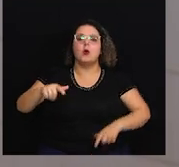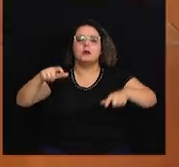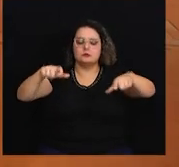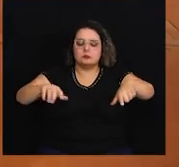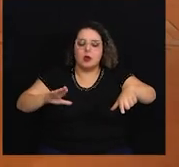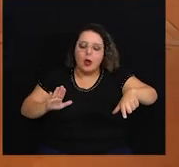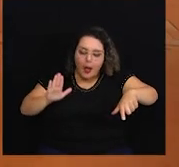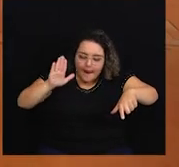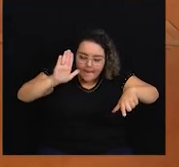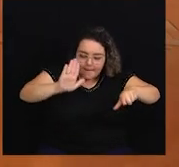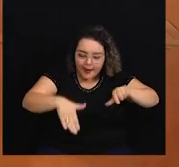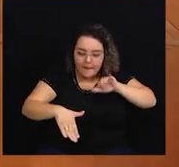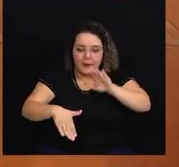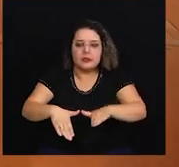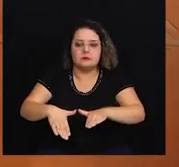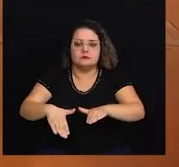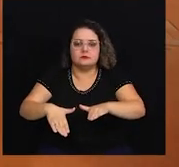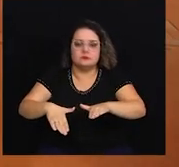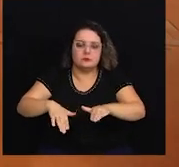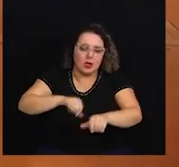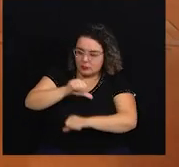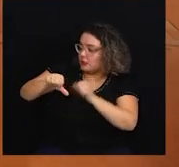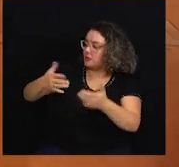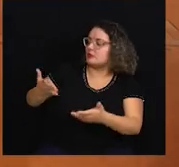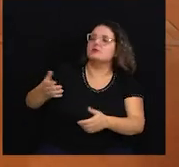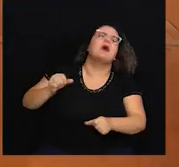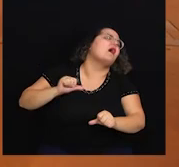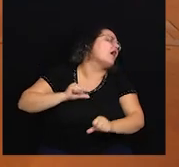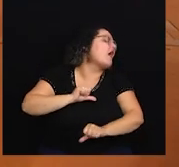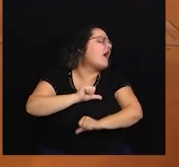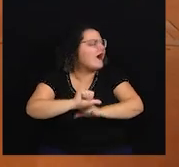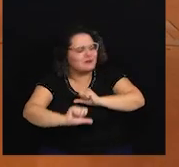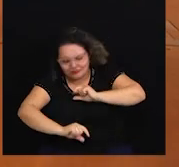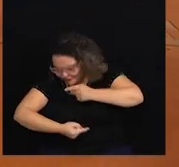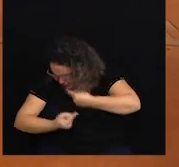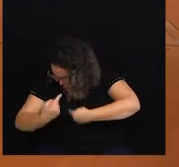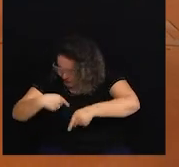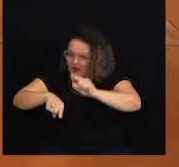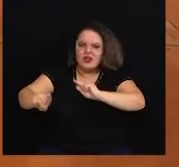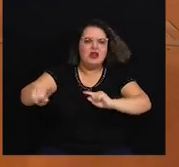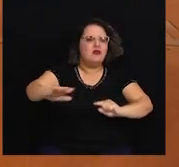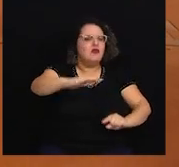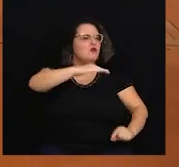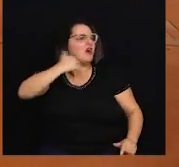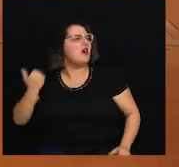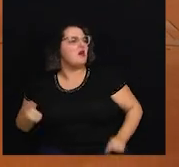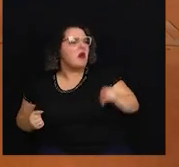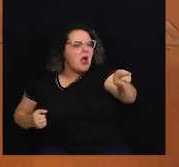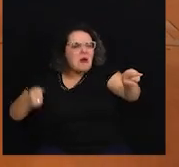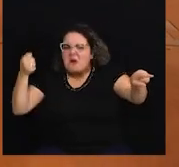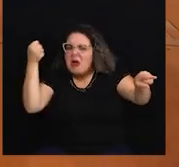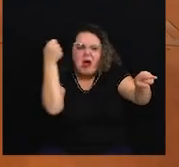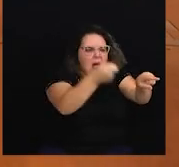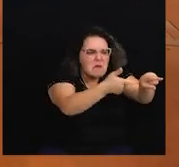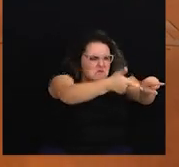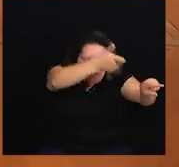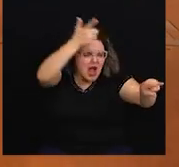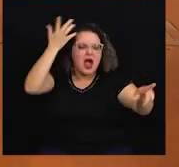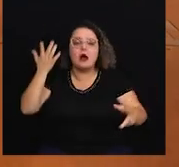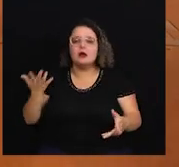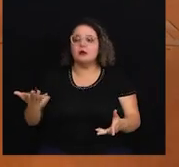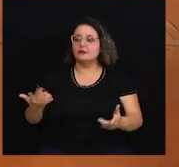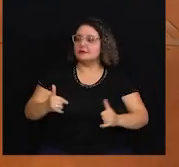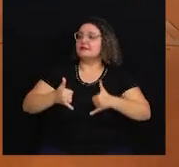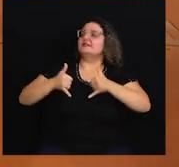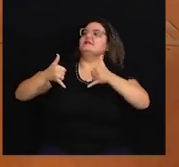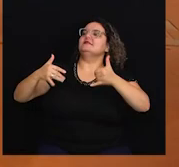quadra transforma a morrer fala nossa cara é adrenalina